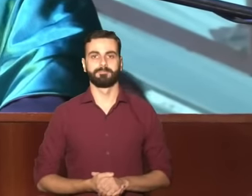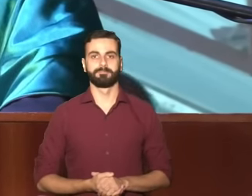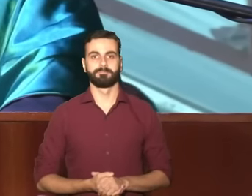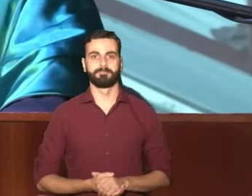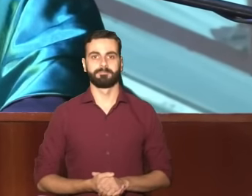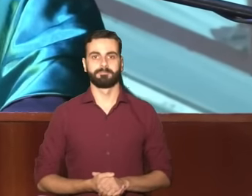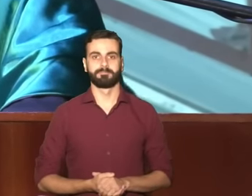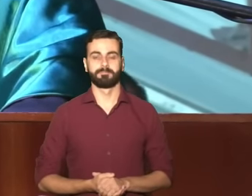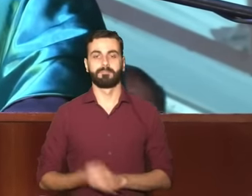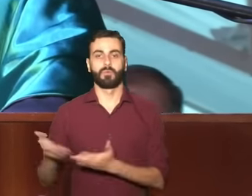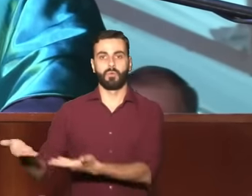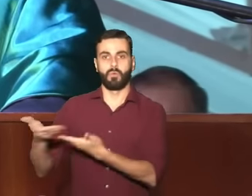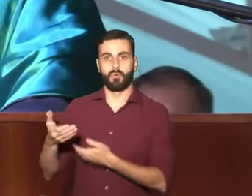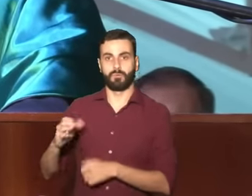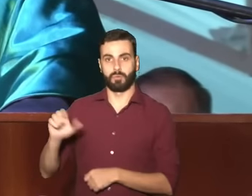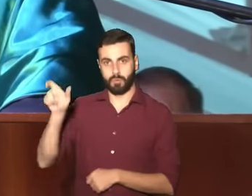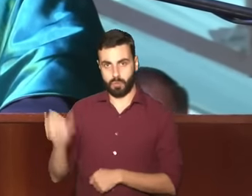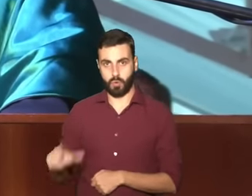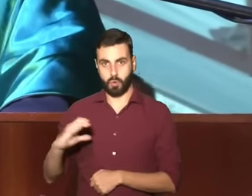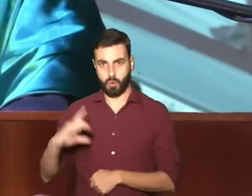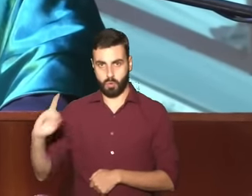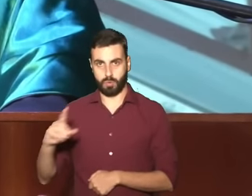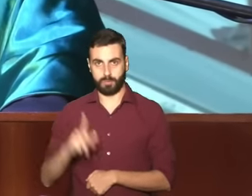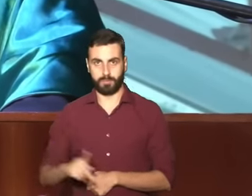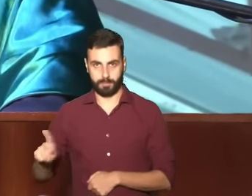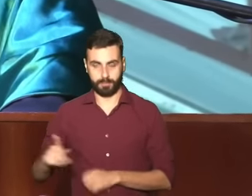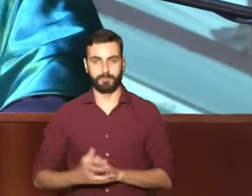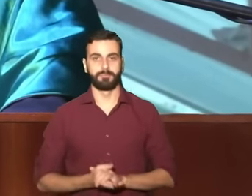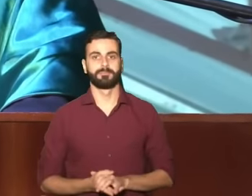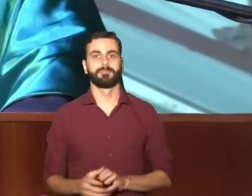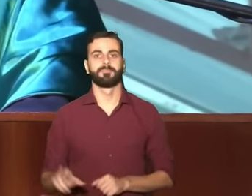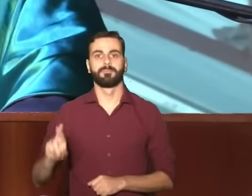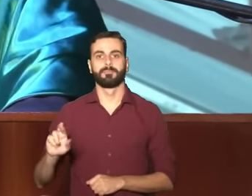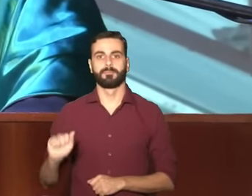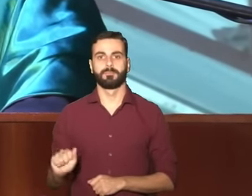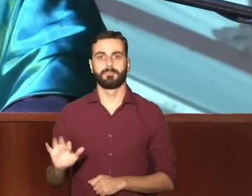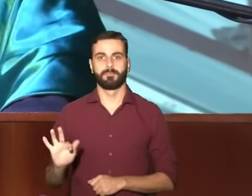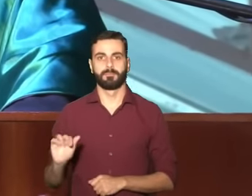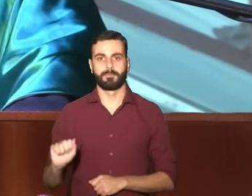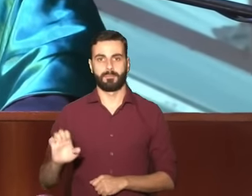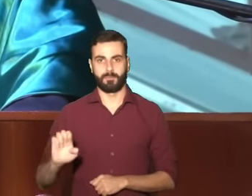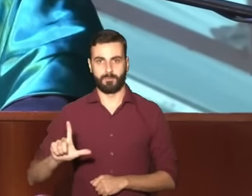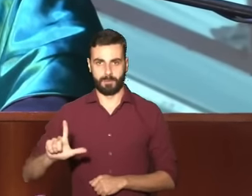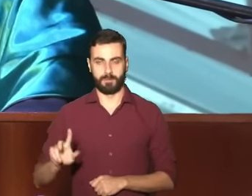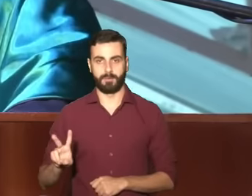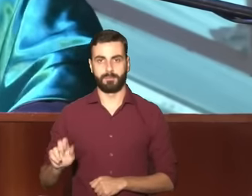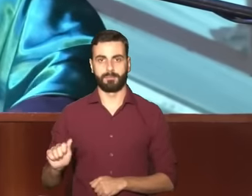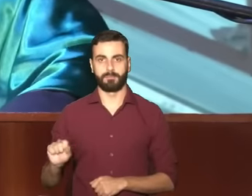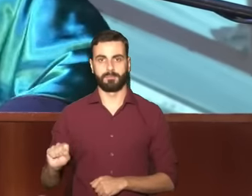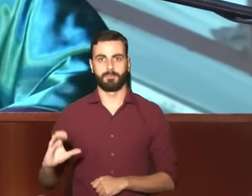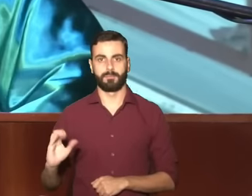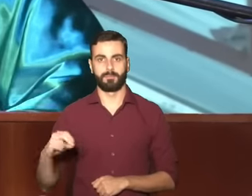Convidamos o coordenador do curso, professor Rafael de Souza Vasconcelos.